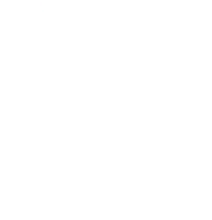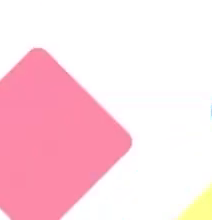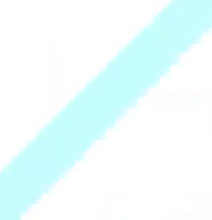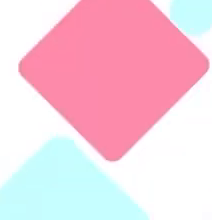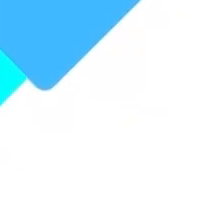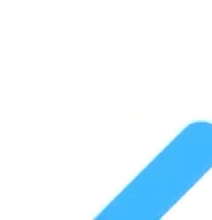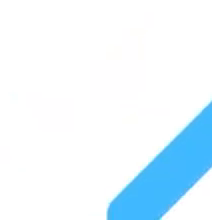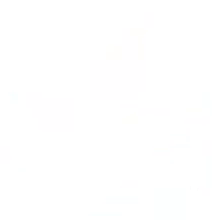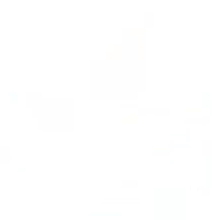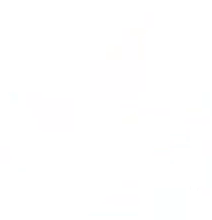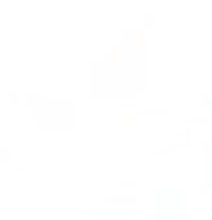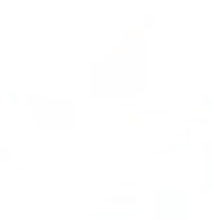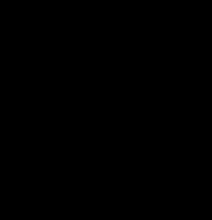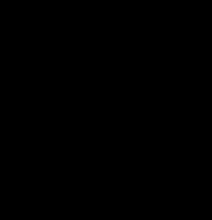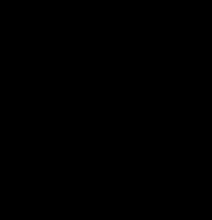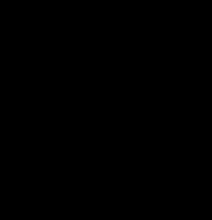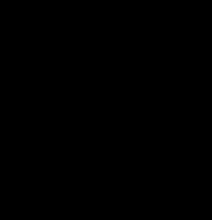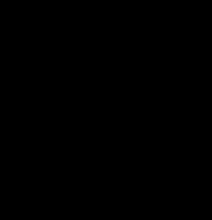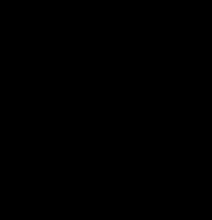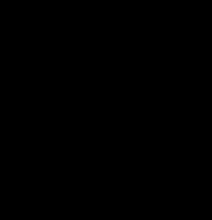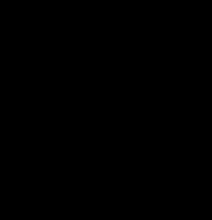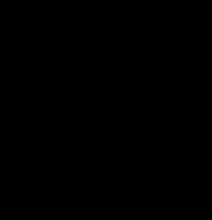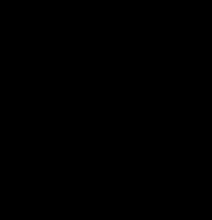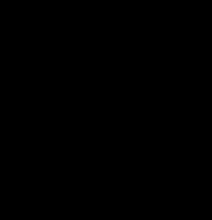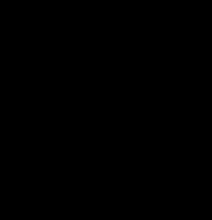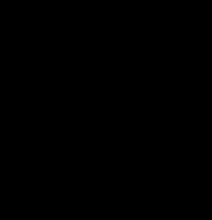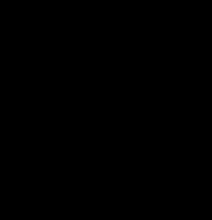Tchau. Tchau.